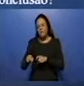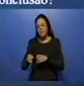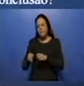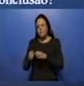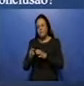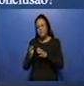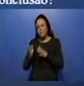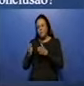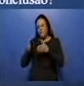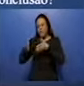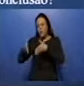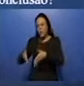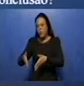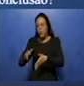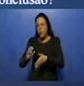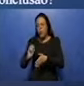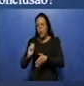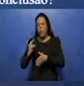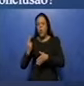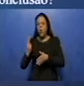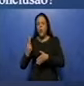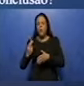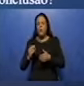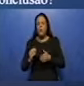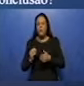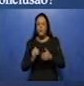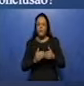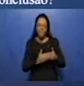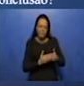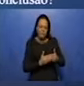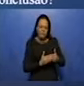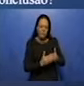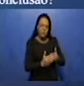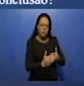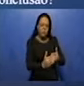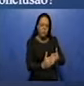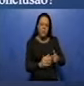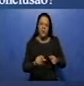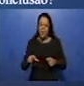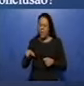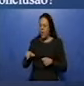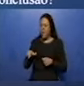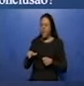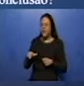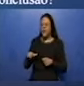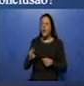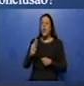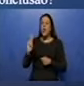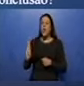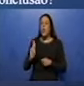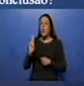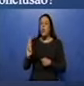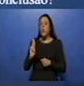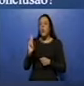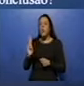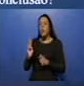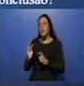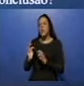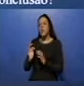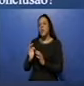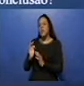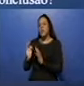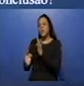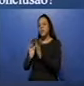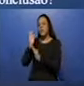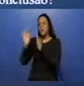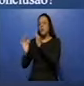Para a gente lembrar, a pecuária intensiva, ela faz muito uso de tecnologias. E a pecuária